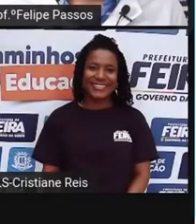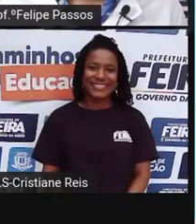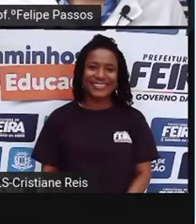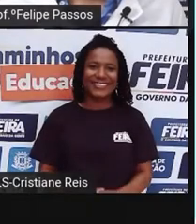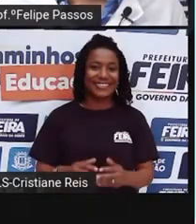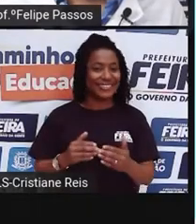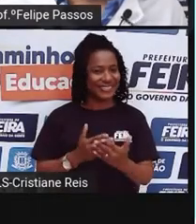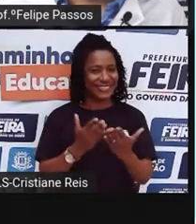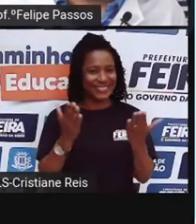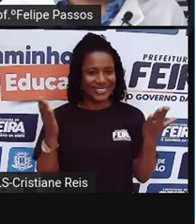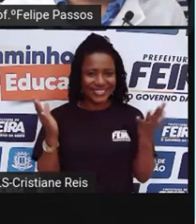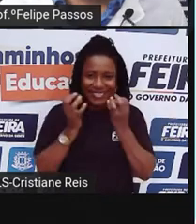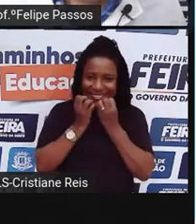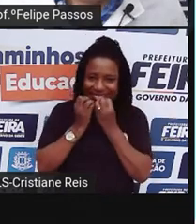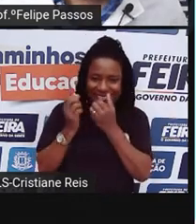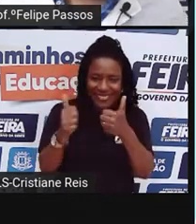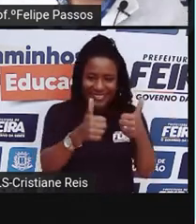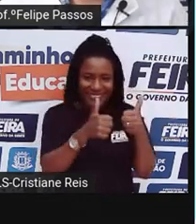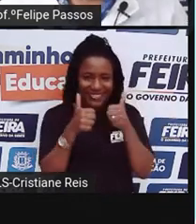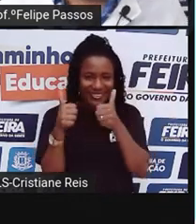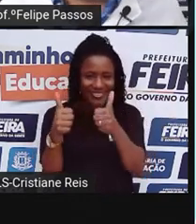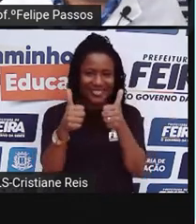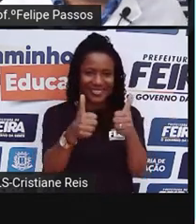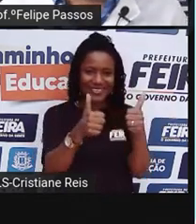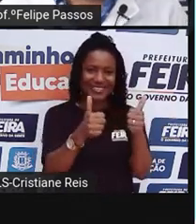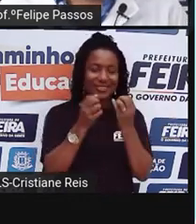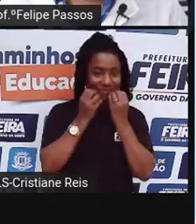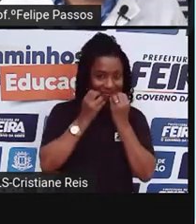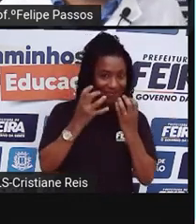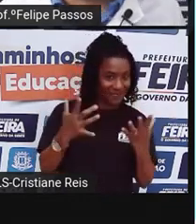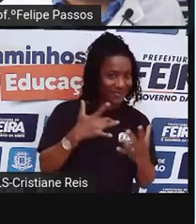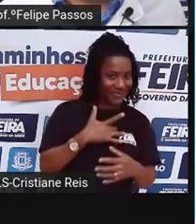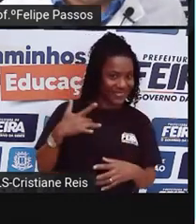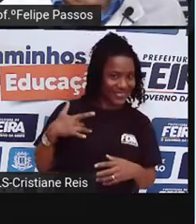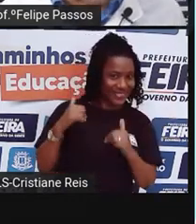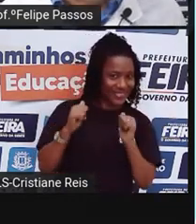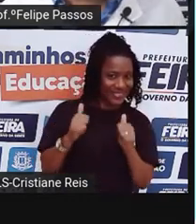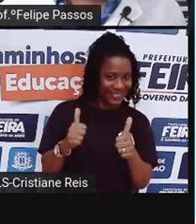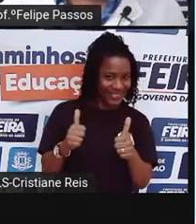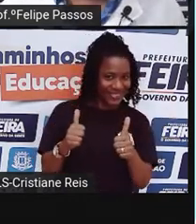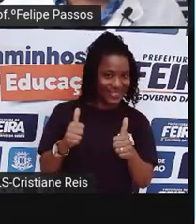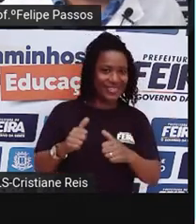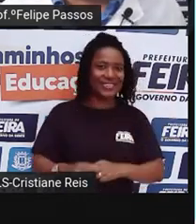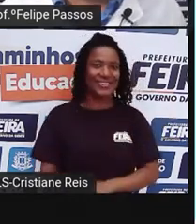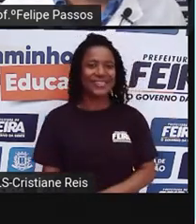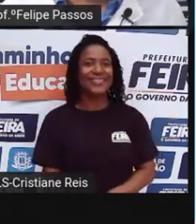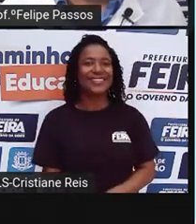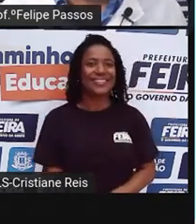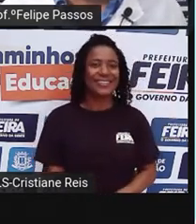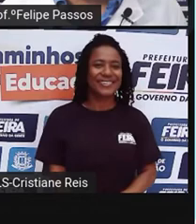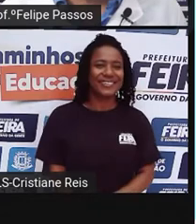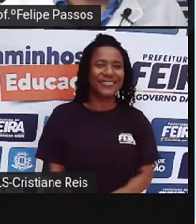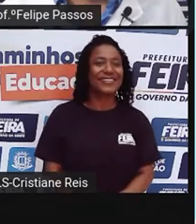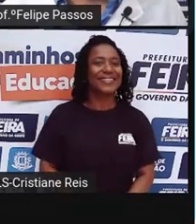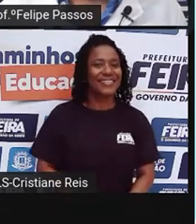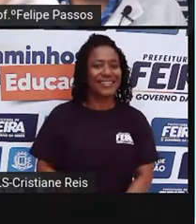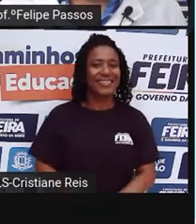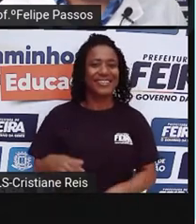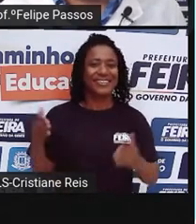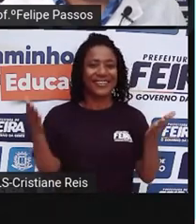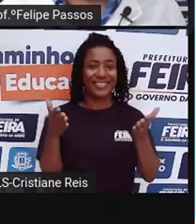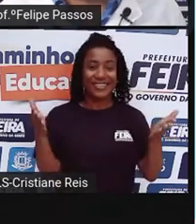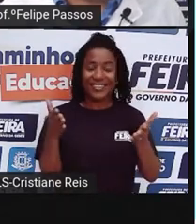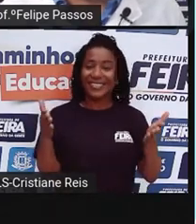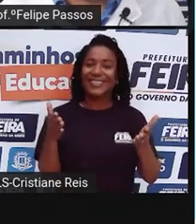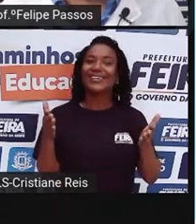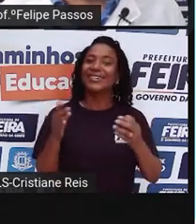Oi, gente, tudo bem com vocês? Como é que estão? Como é que estão passando aí essa reta final, né, desse ano? Claro que o nosso